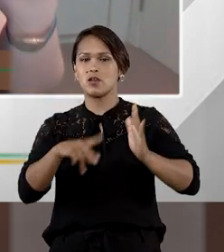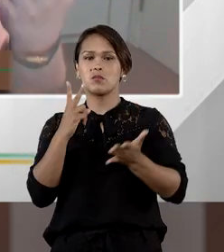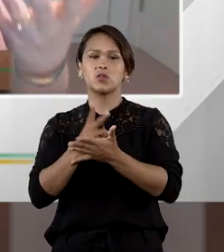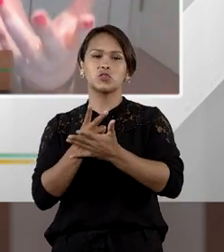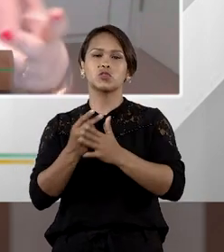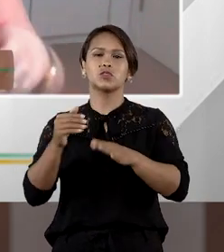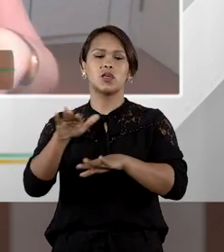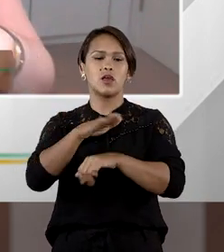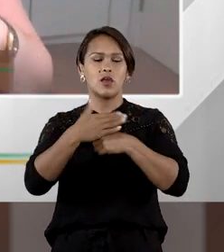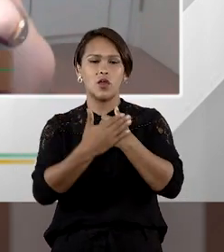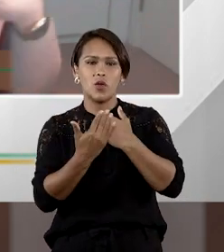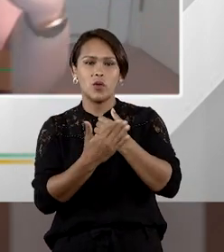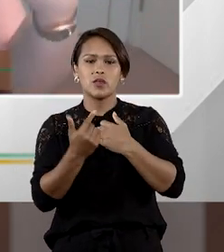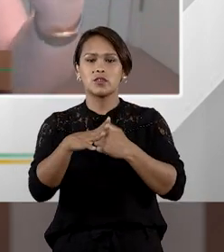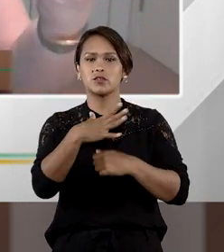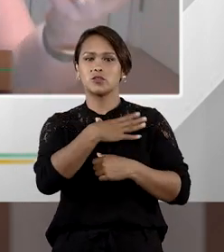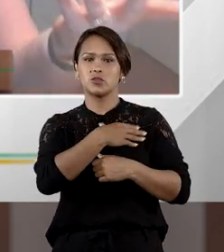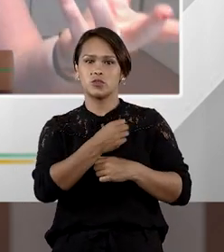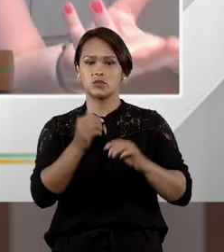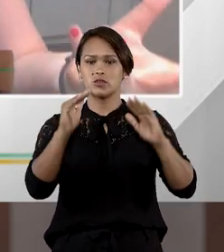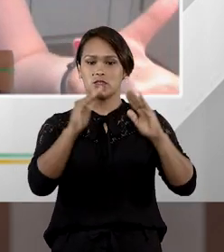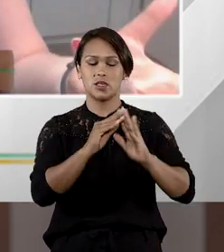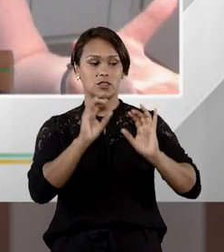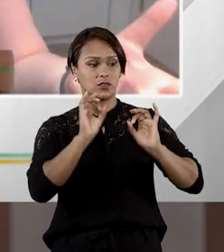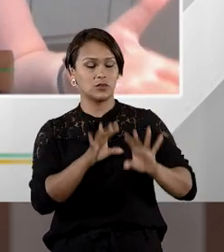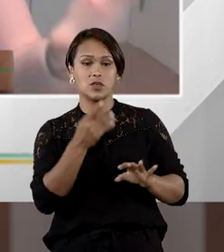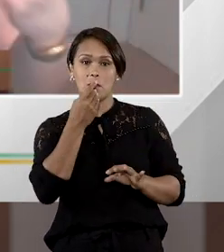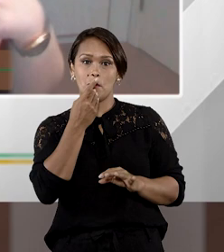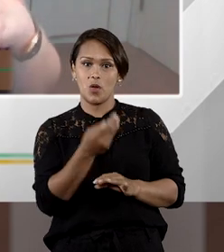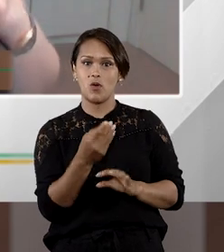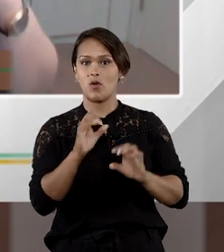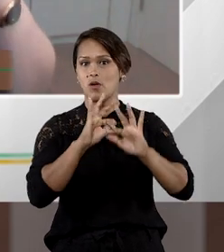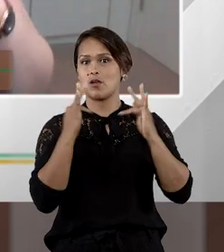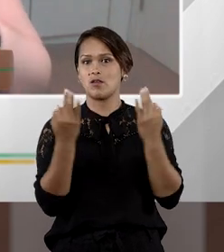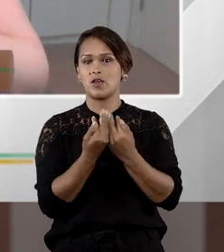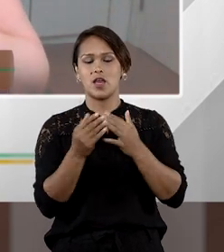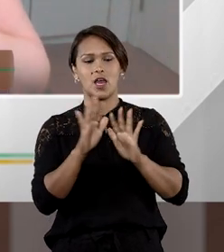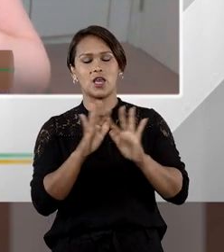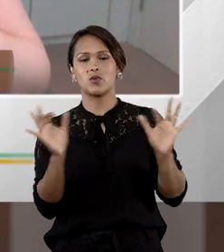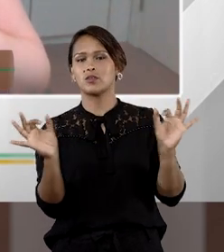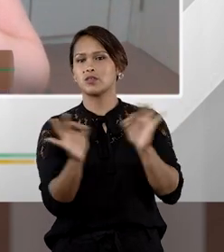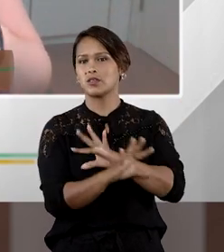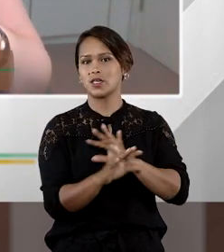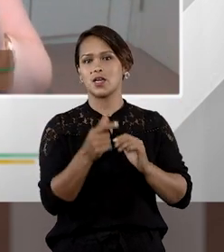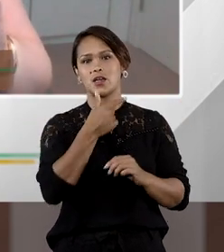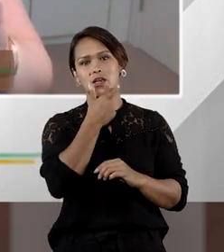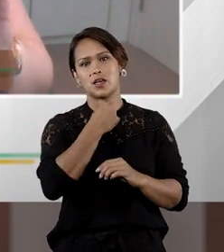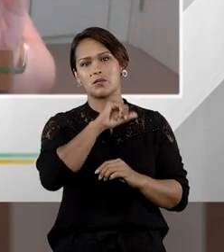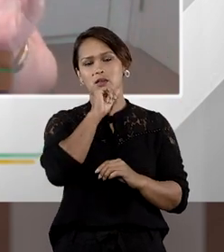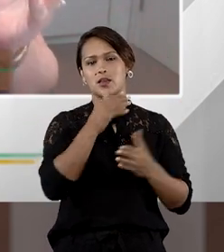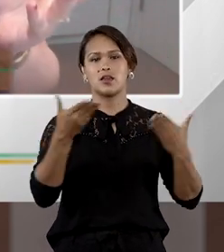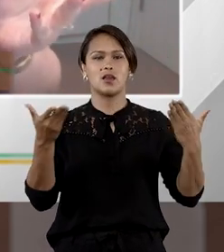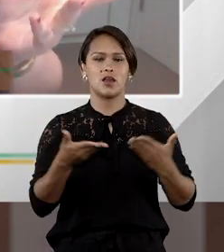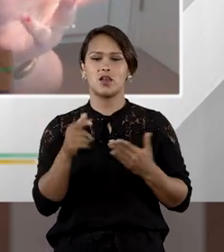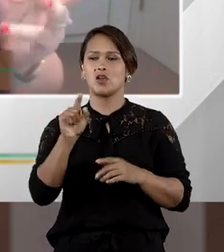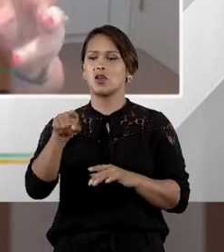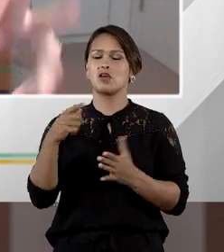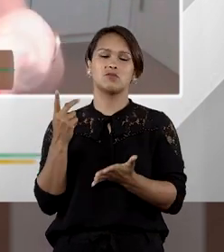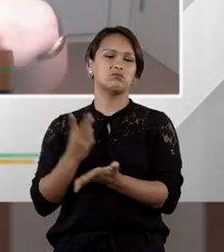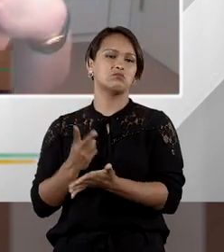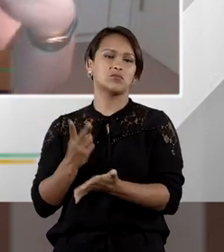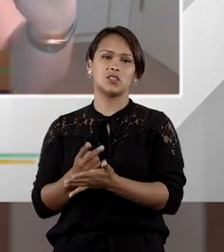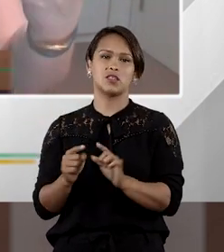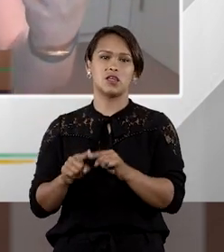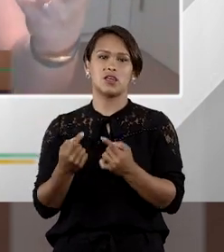da casa, dos filhos. Isso serve muito bem à família por um tempo. Quando isso deixa de ser conveniente para o marido, ele fala: ah, agora você que